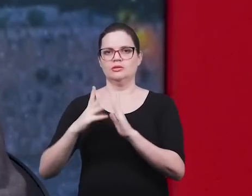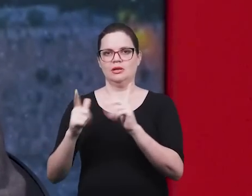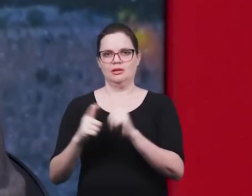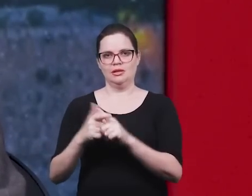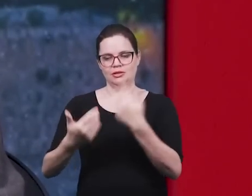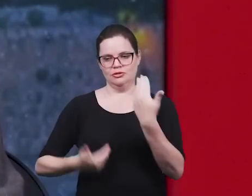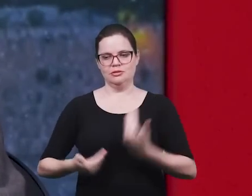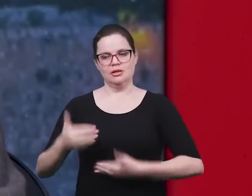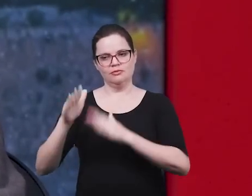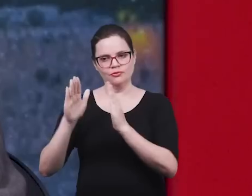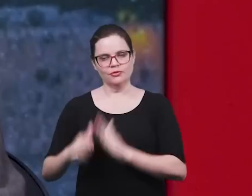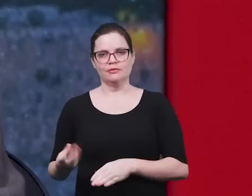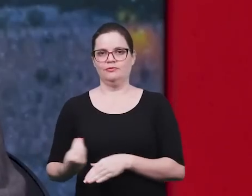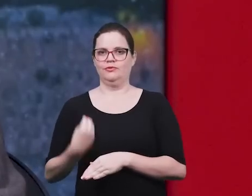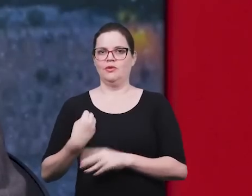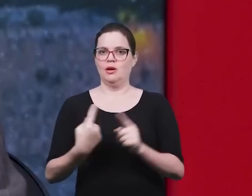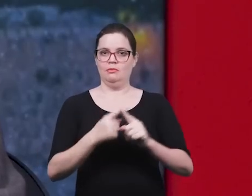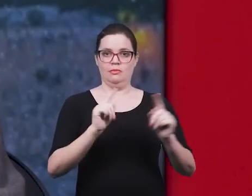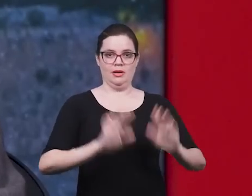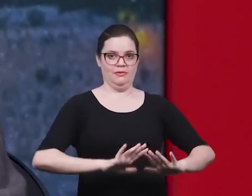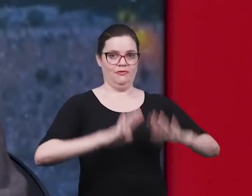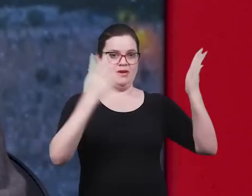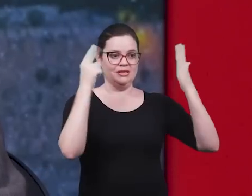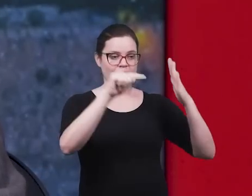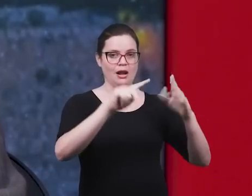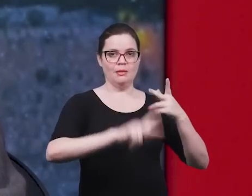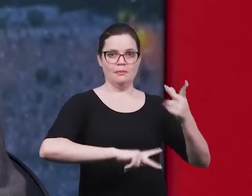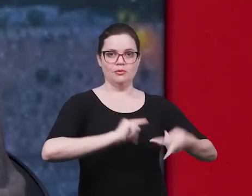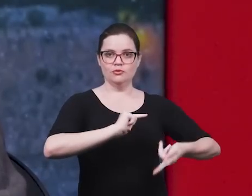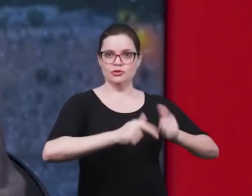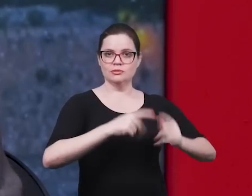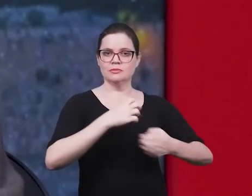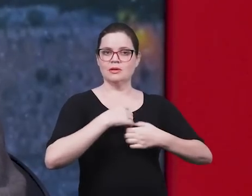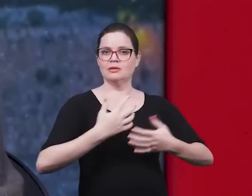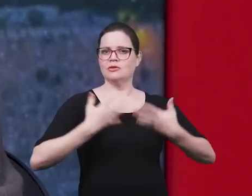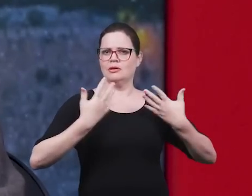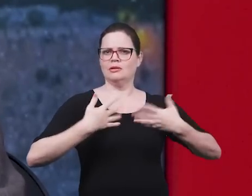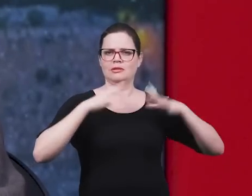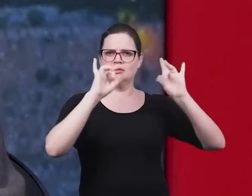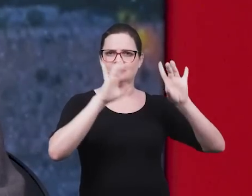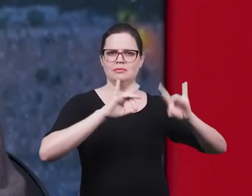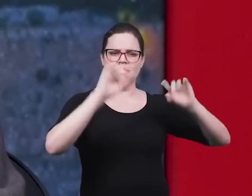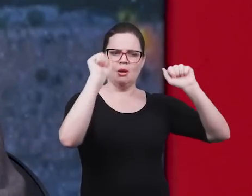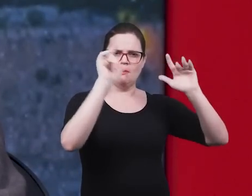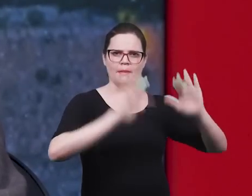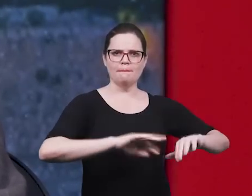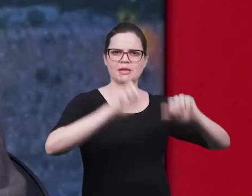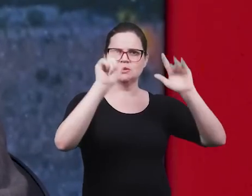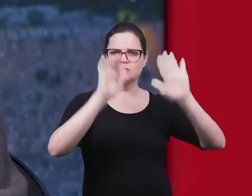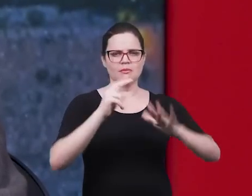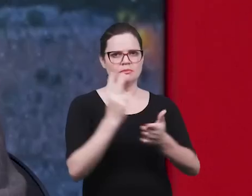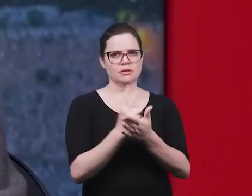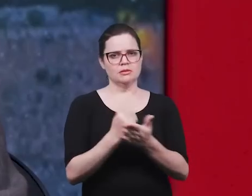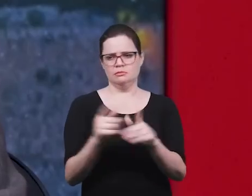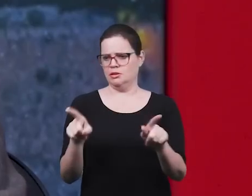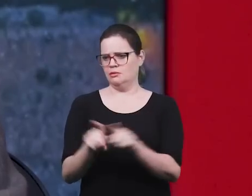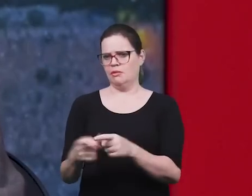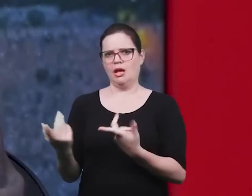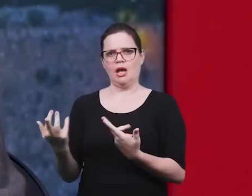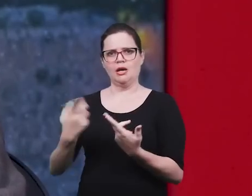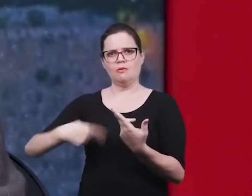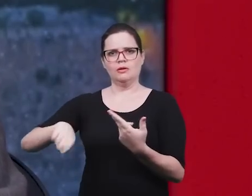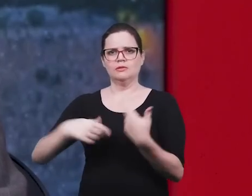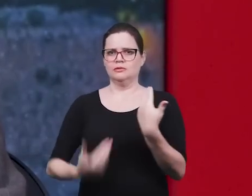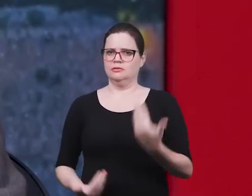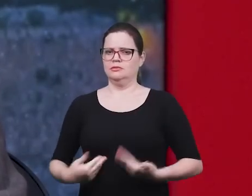participava daquelas festas, se alegrava daquelas festas, era uma bênção especial que eles recebiam naquelas festas. Hoje, da mesma